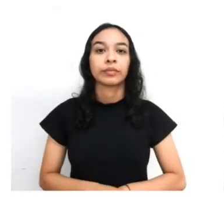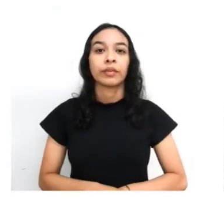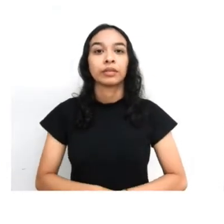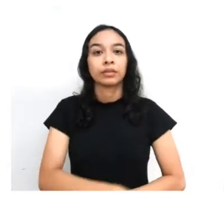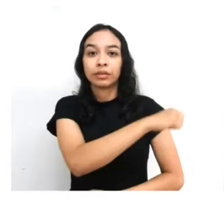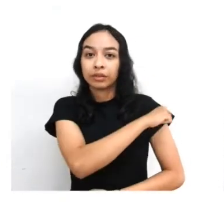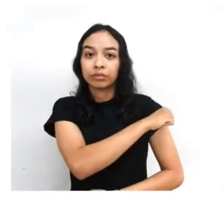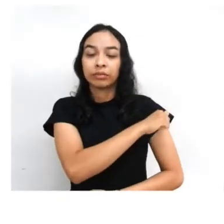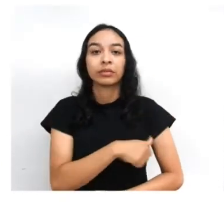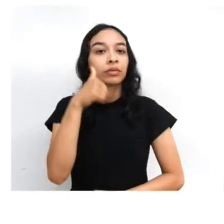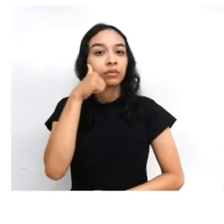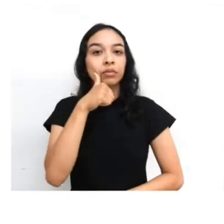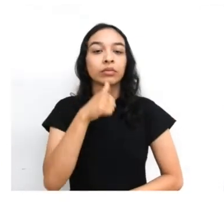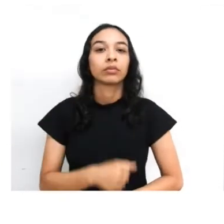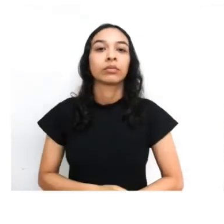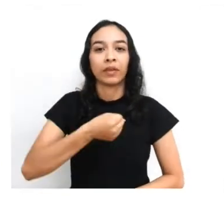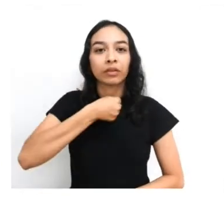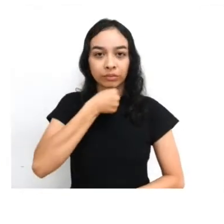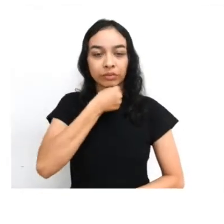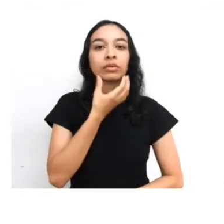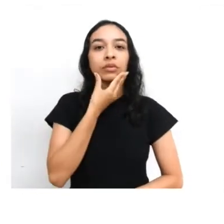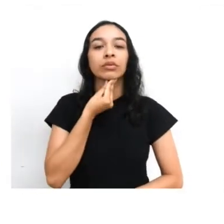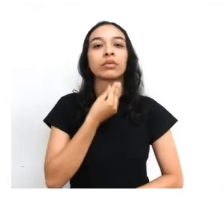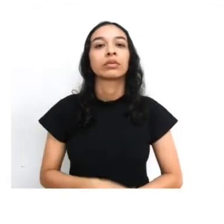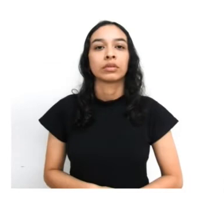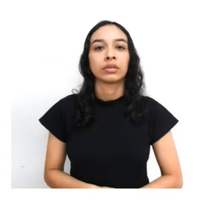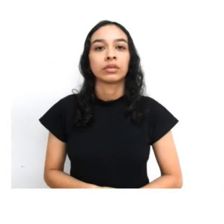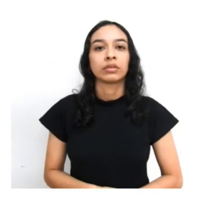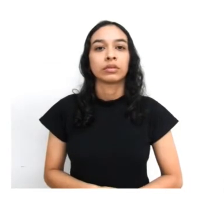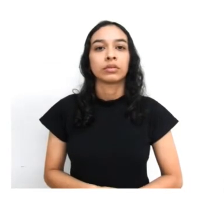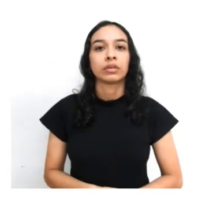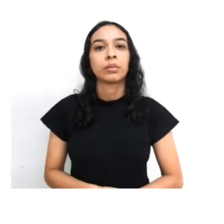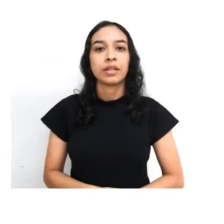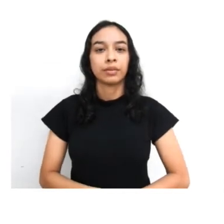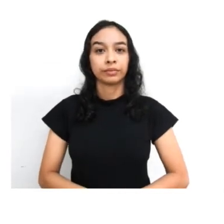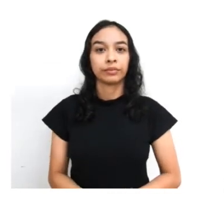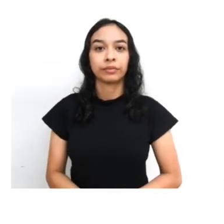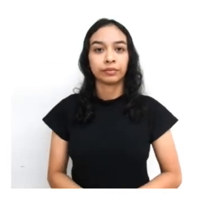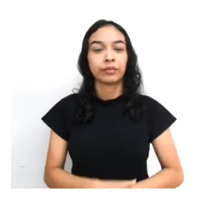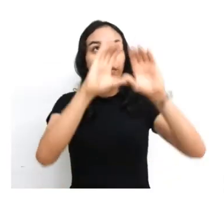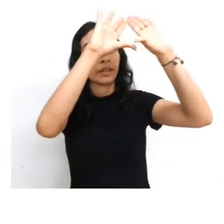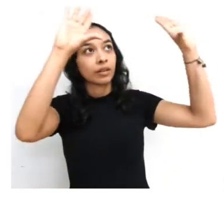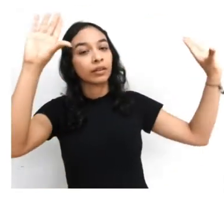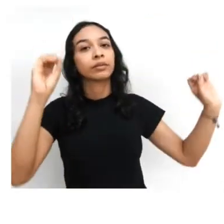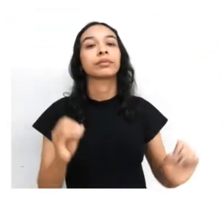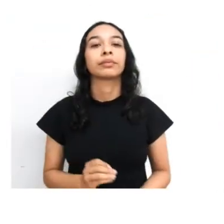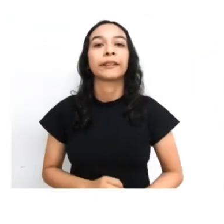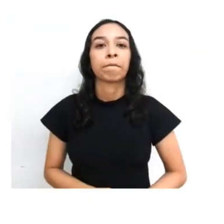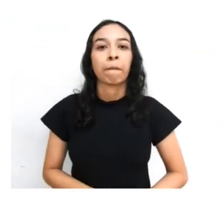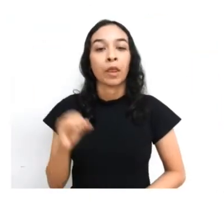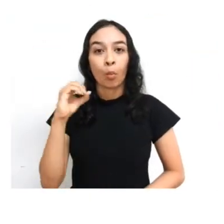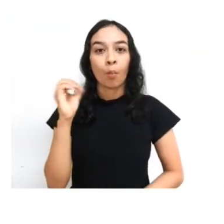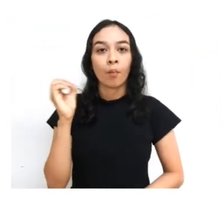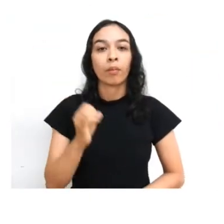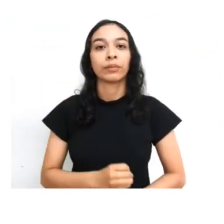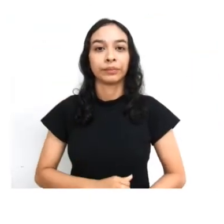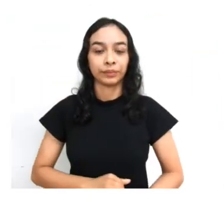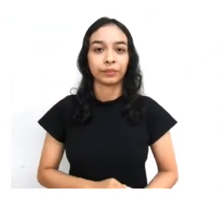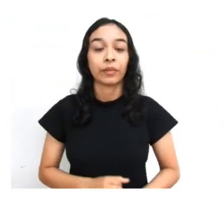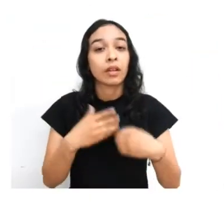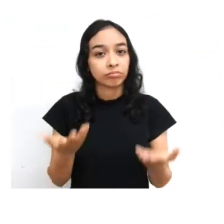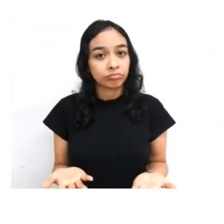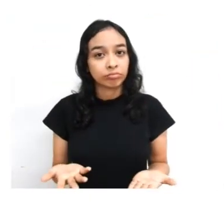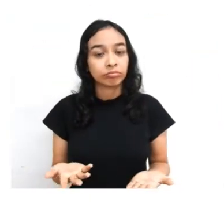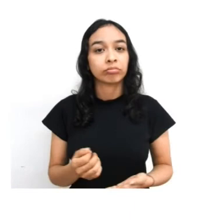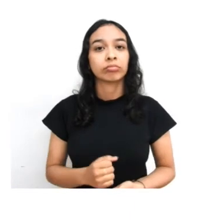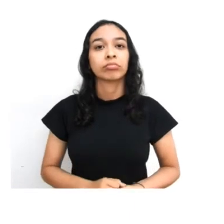discípula, feminino, dominus, um masculino, e caelo, um neutro, ou seja, um de cada